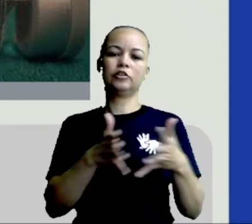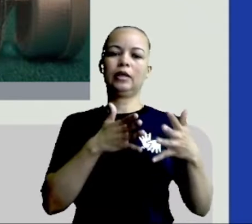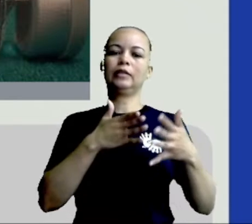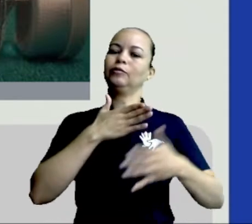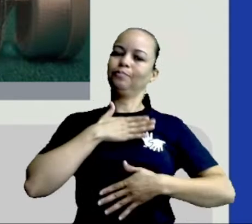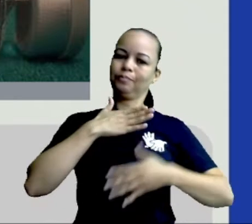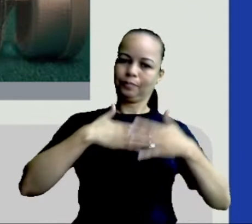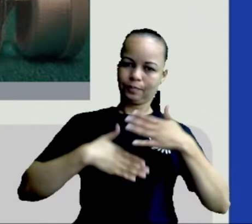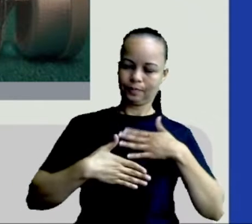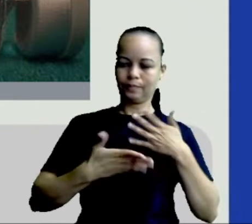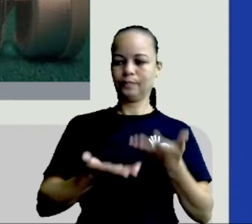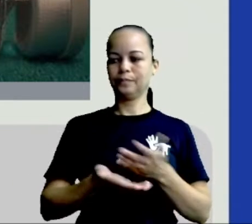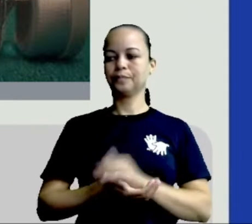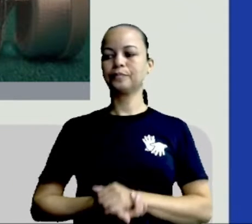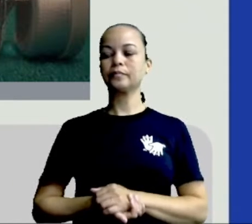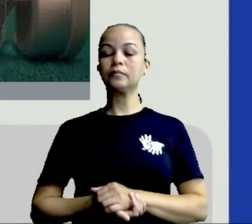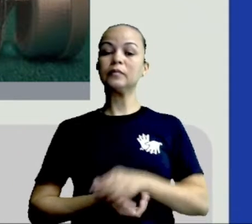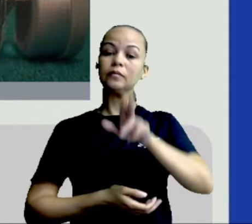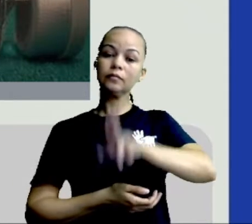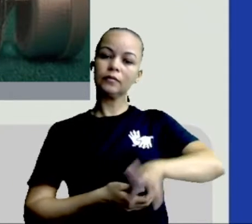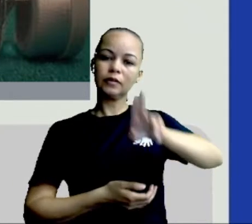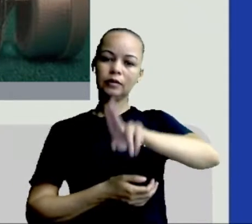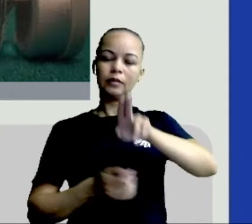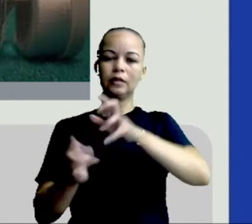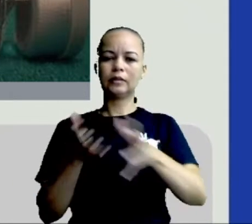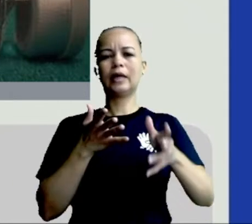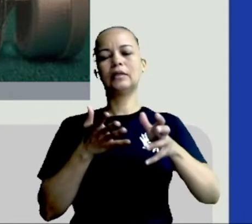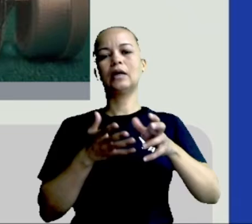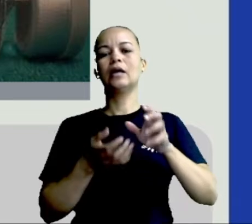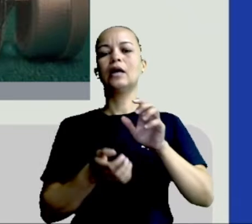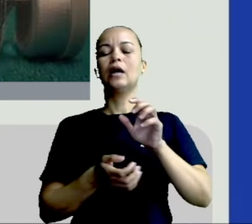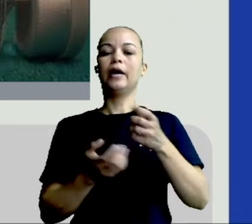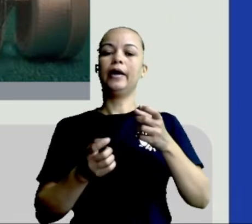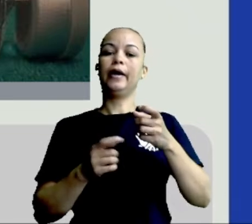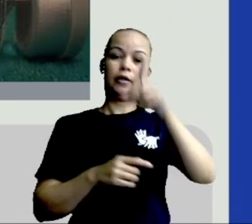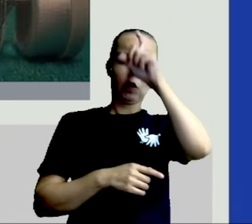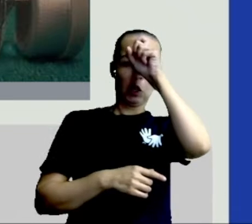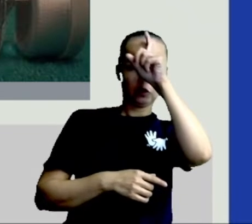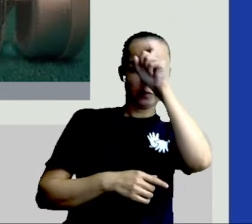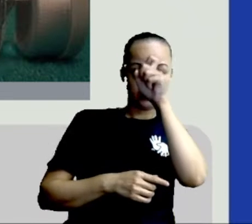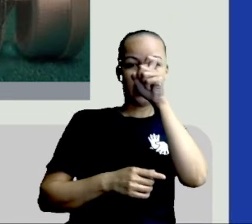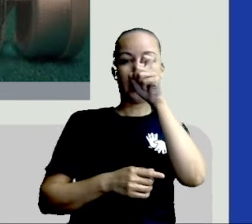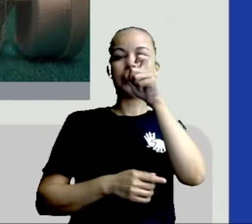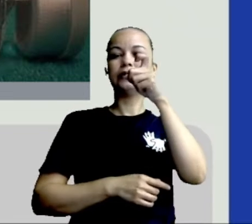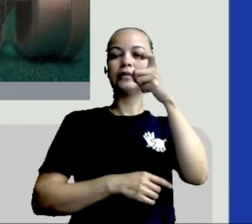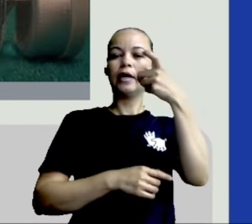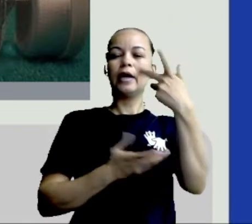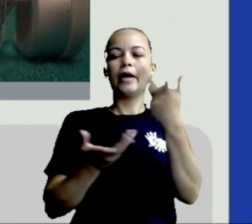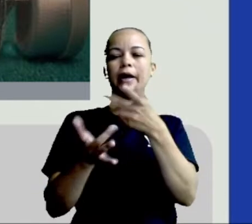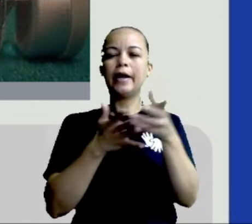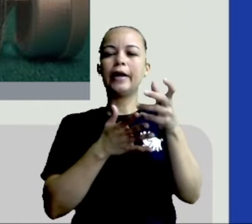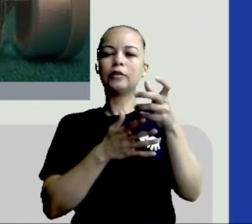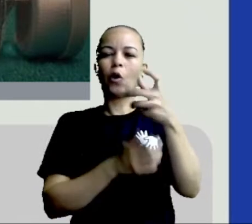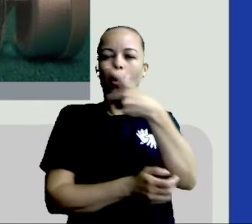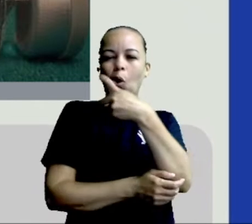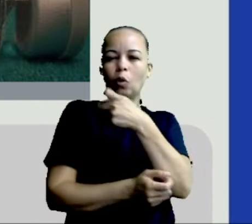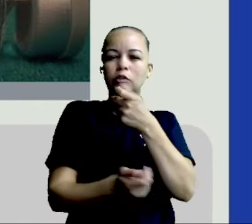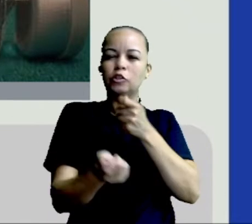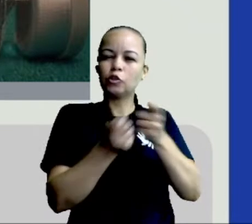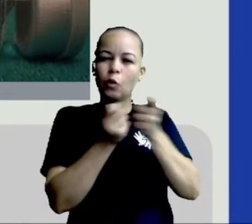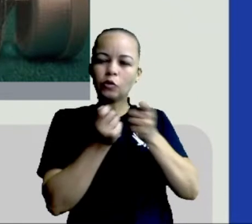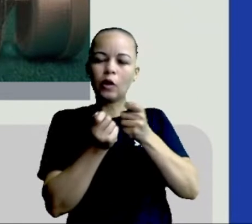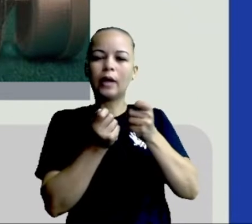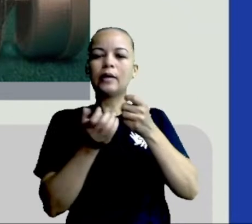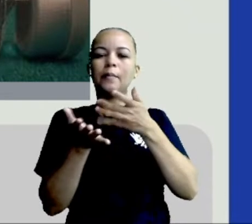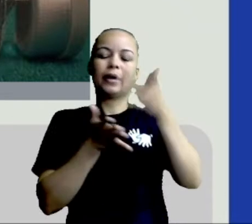do meu corpo. E são utilizadas em hospitais em doses controladas, por exemplo, para sedar